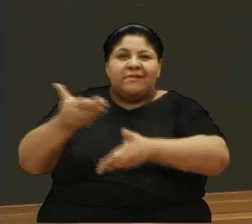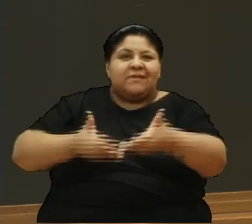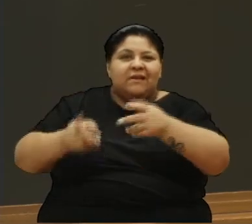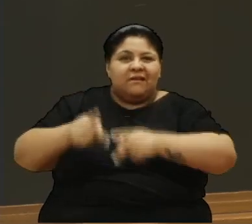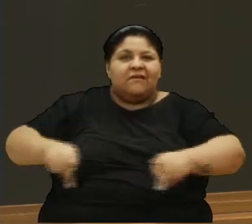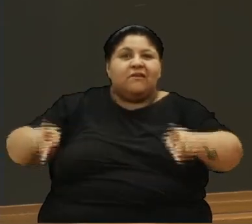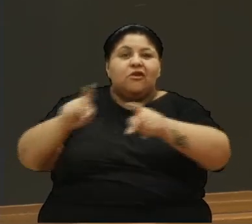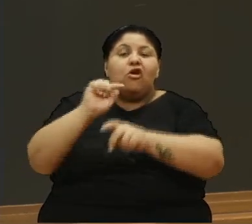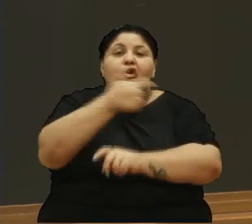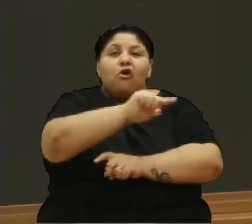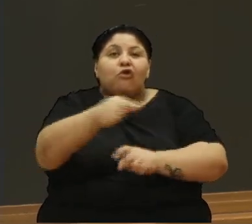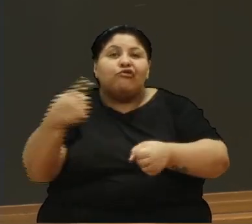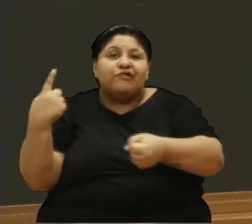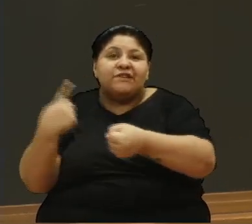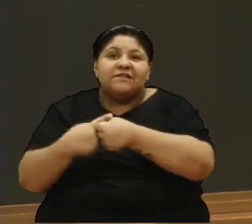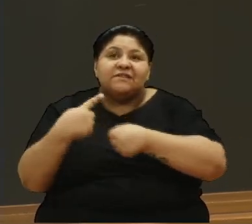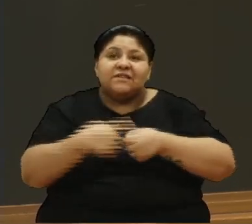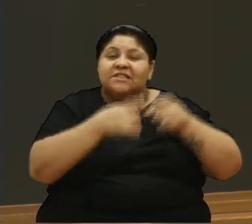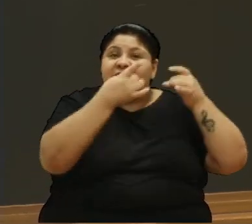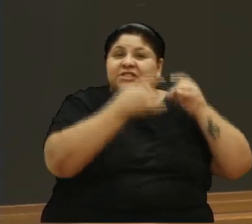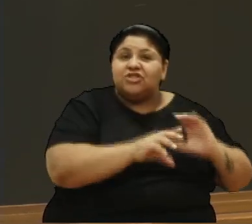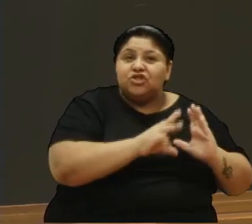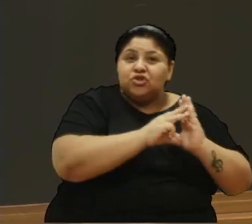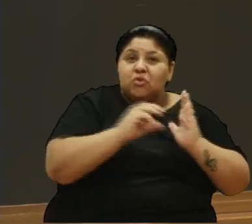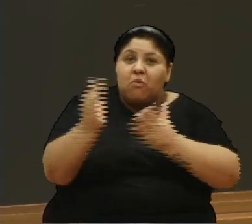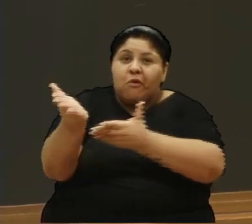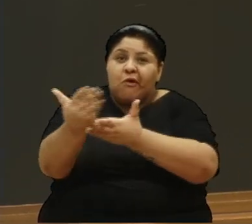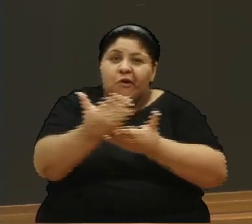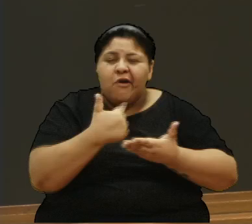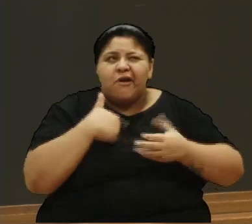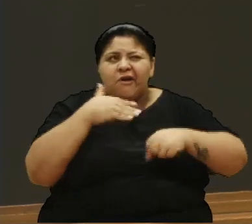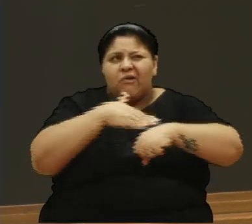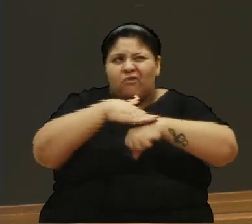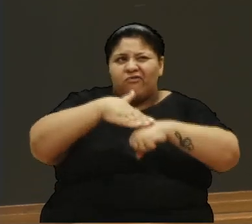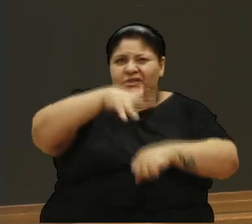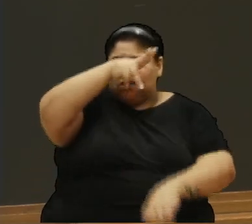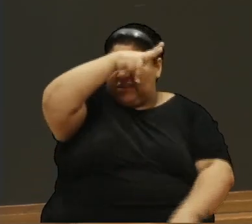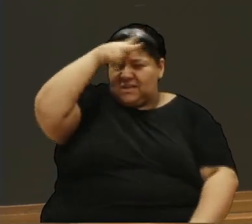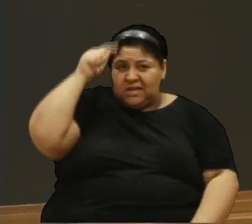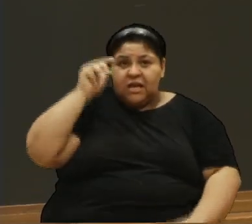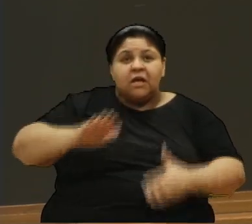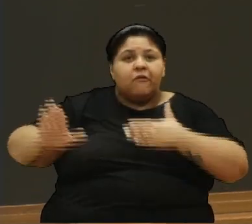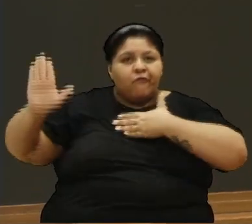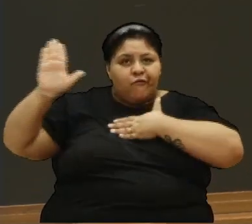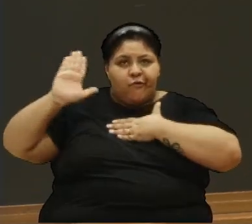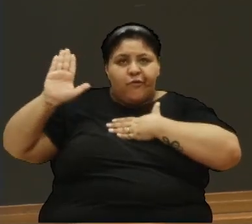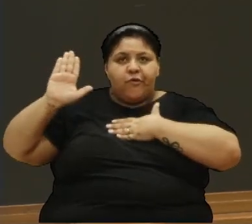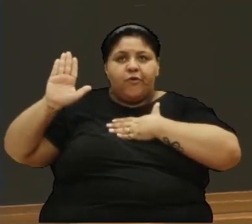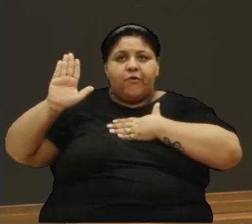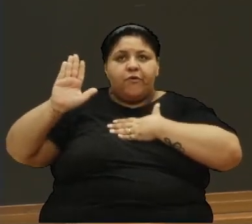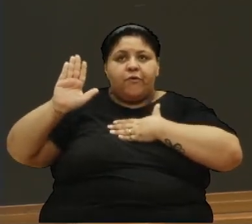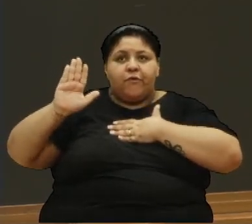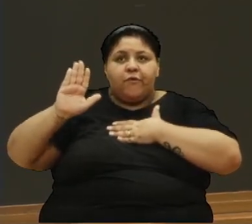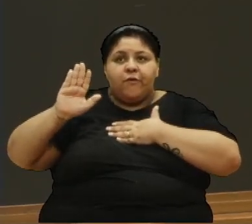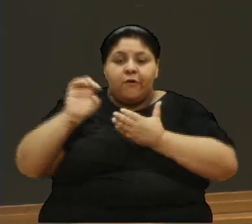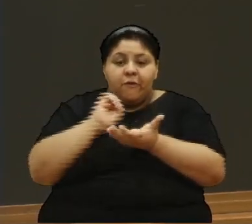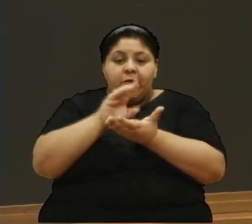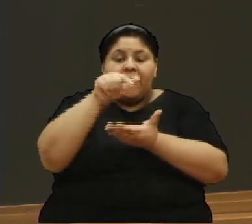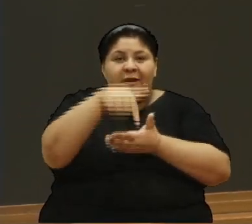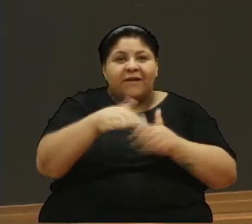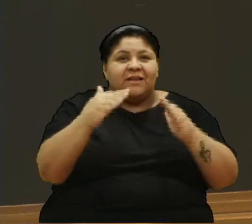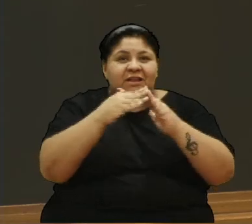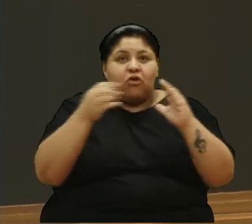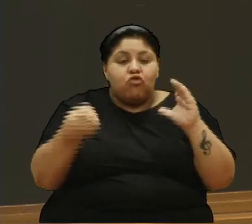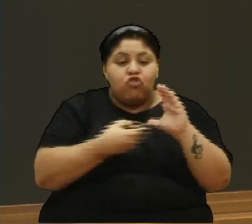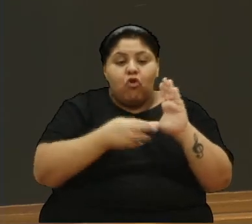que desistiram no modelo de coleta. Estive conversando com o prefeito ainda em fevereiro, ele se comprometeu a encaminhar a essa casa um novo regramento